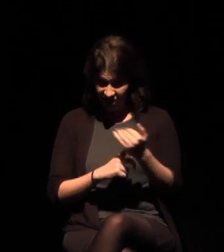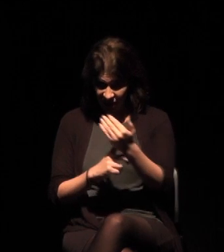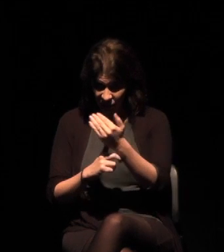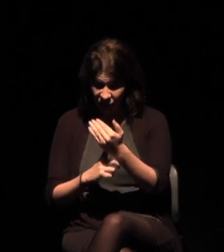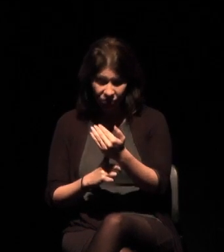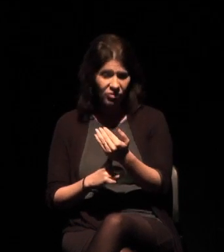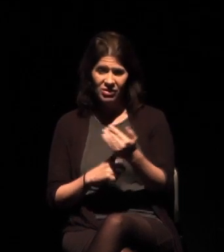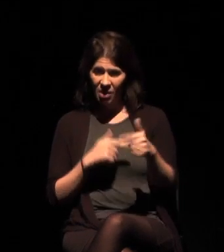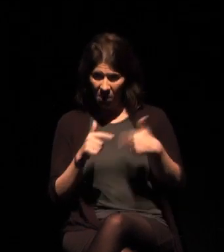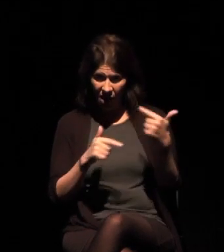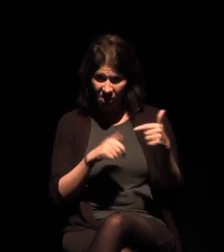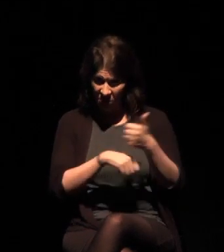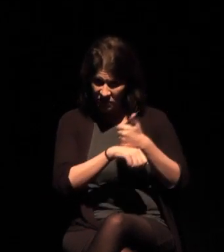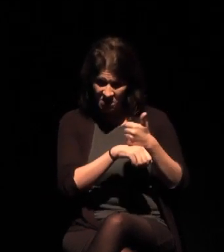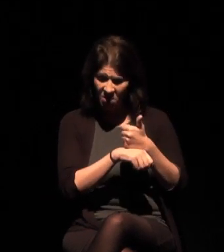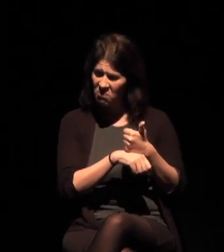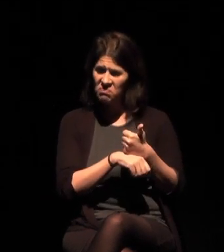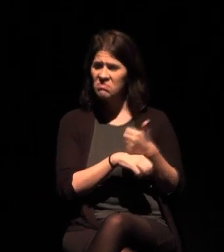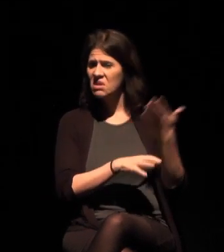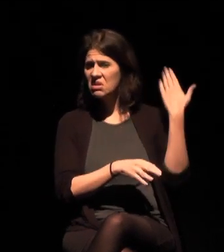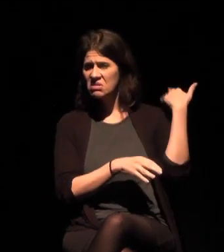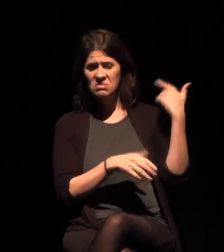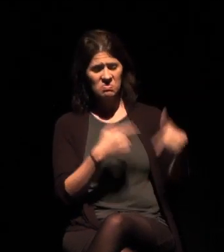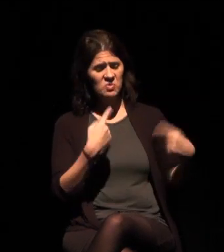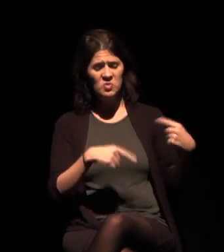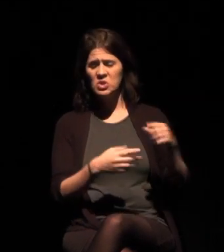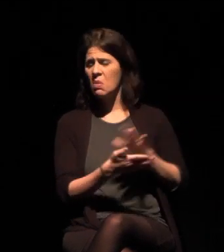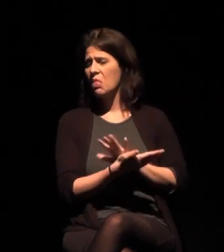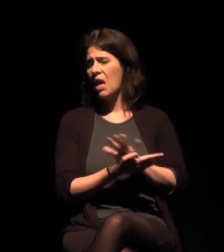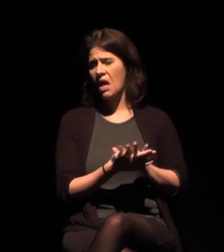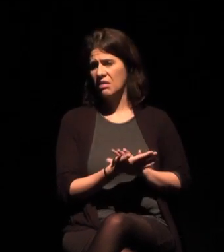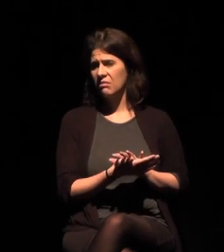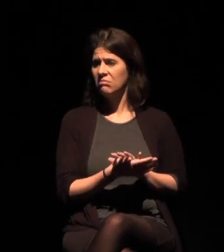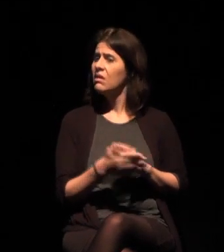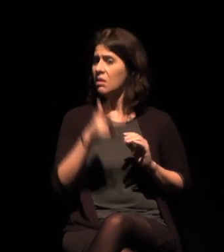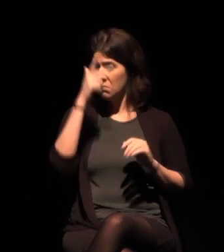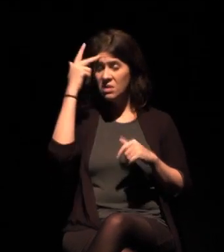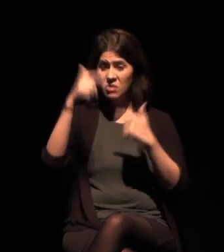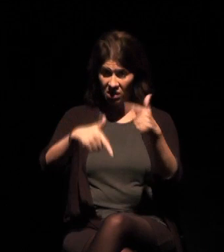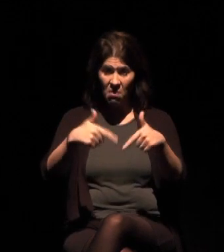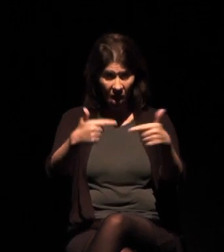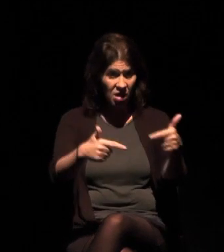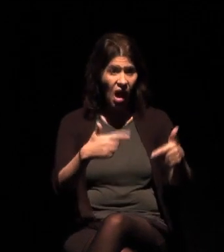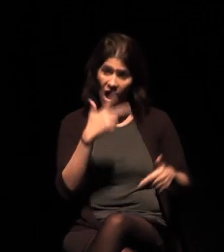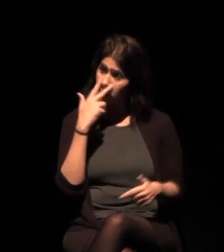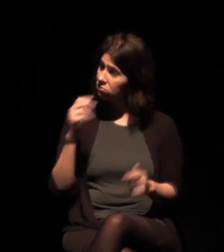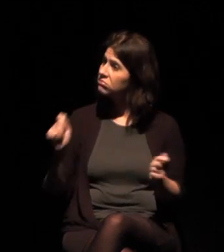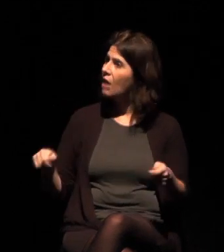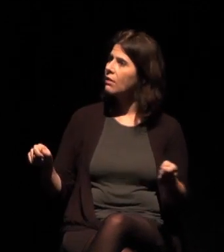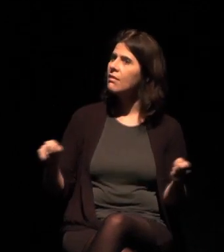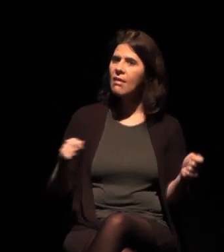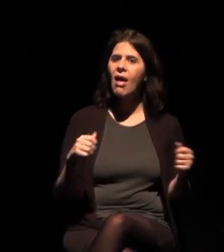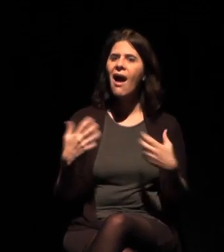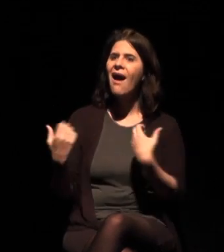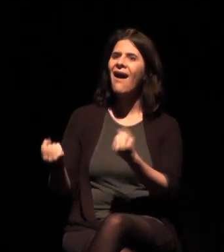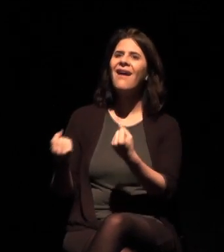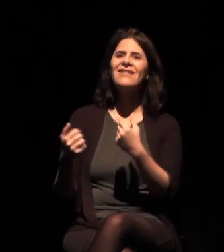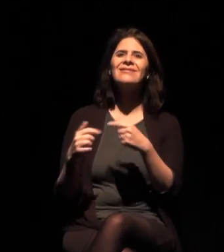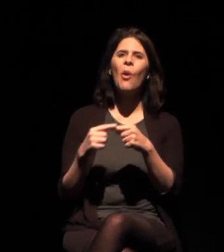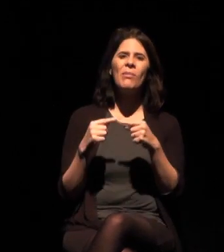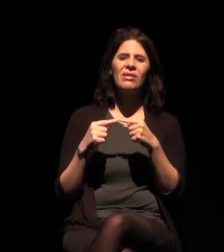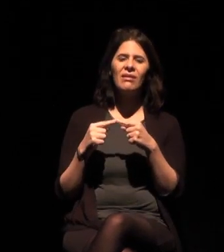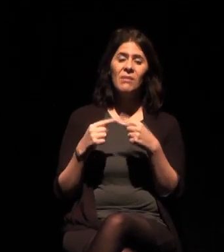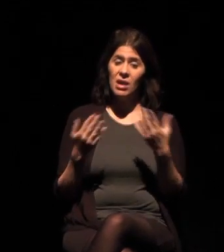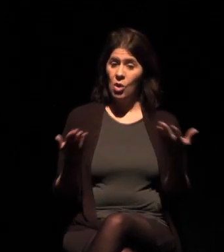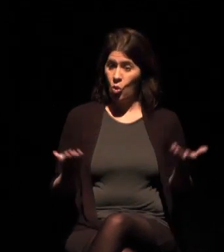quem trabalha com isso acho que acho que é aceitável então o pessoal simplesmente trabalhava isso hoje em dia não a gente realmente é uma discussão